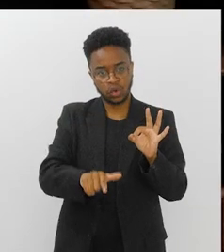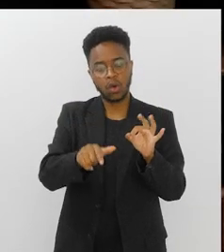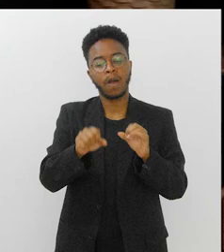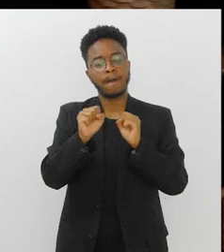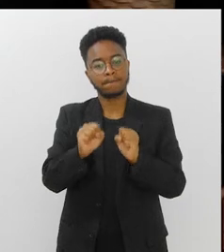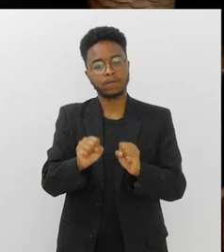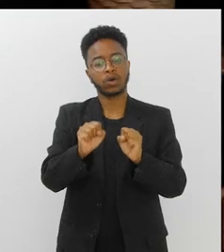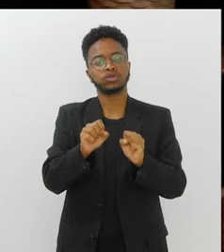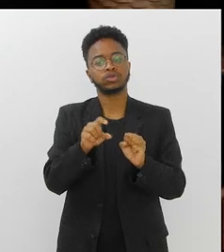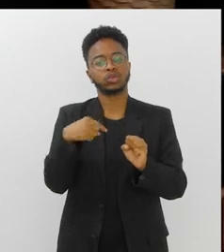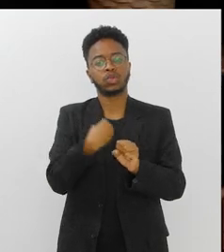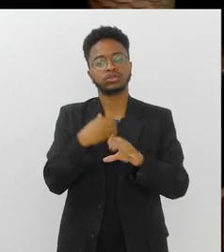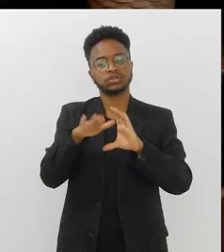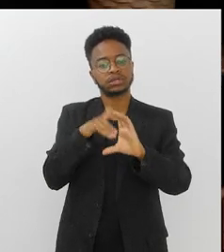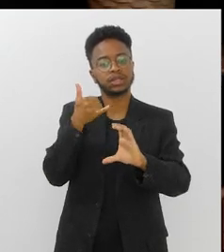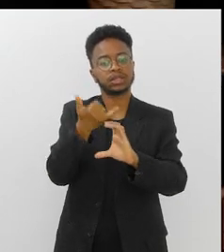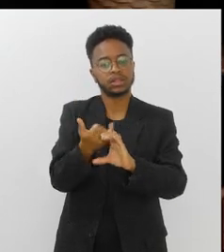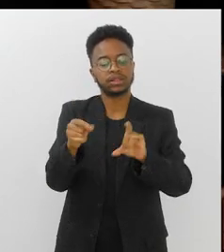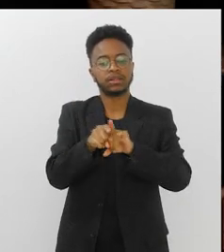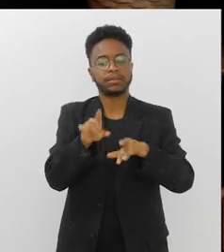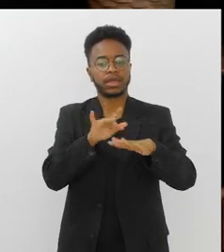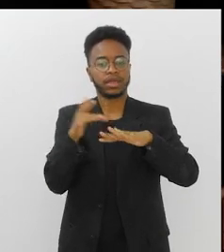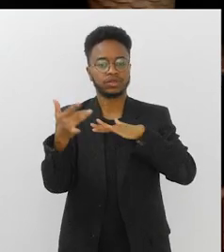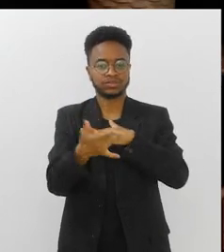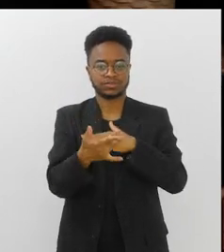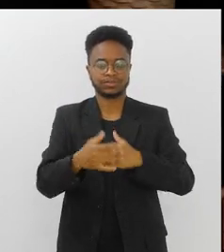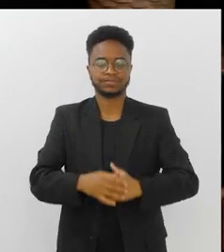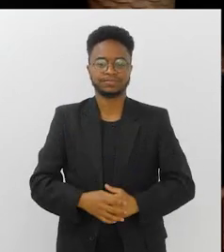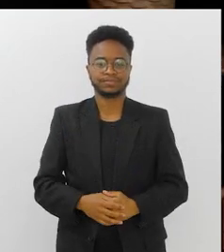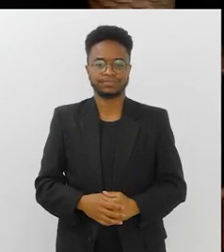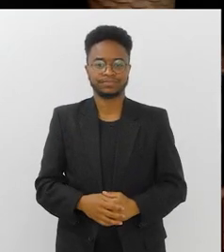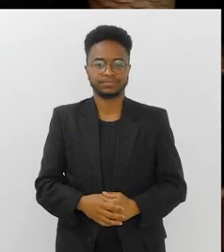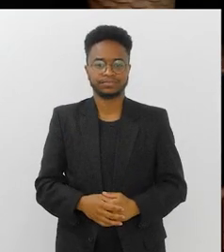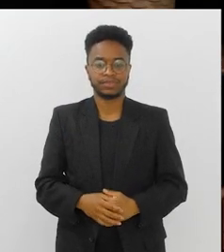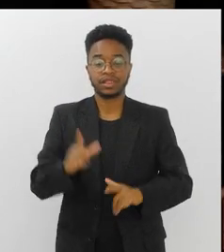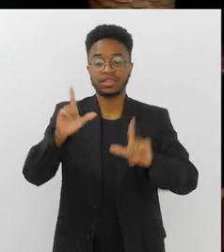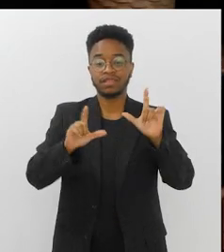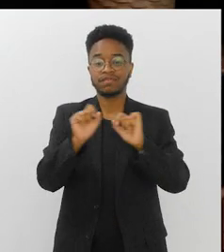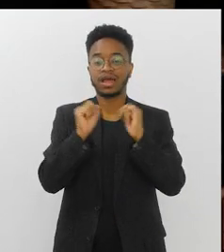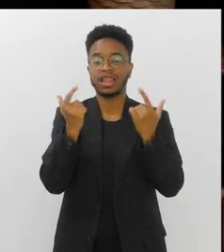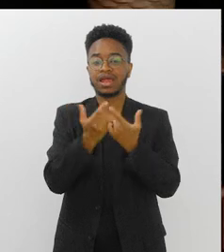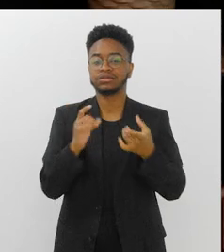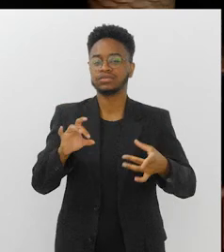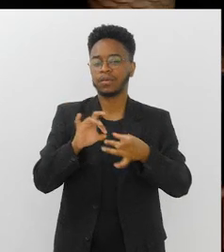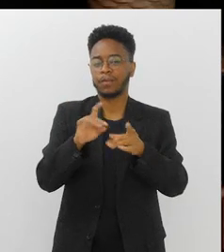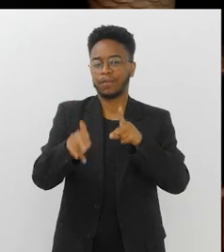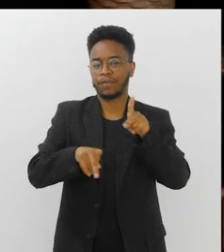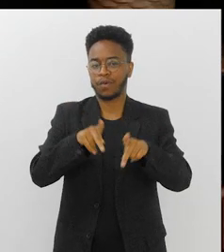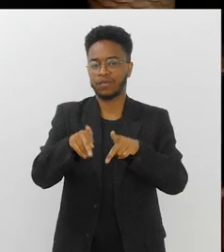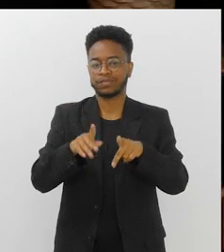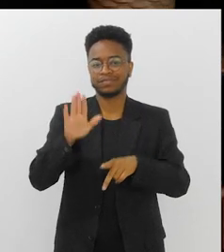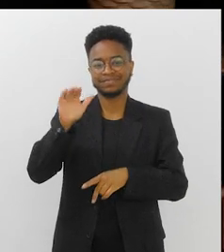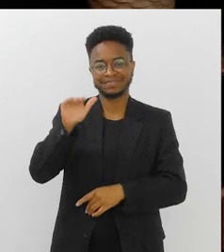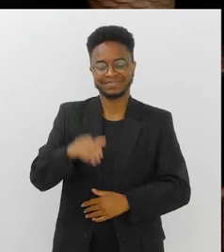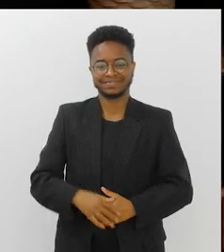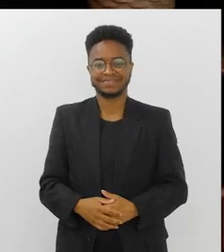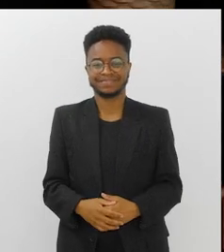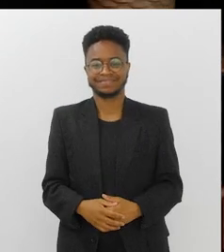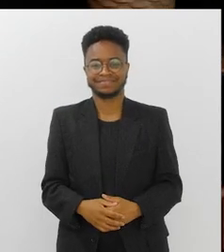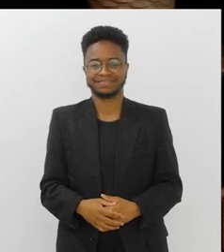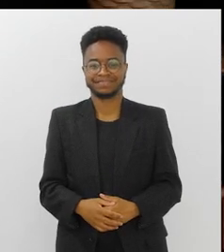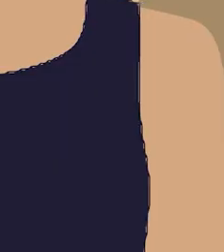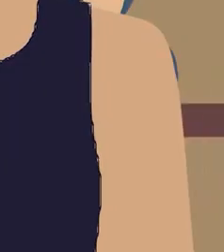programa acesse o nosso YouTube e as nossas redes sociais TV alerge o canal do Povo até